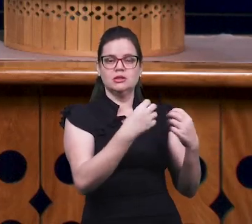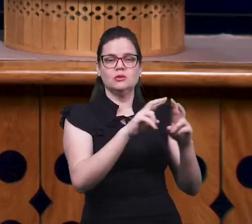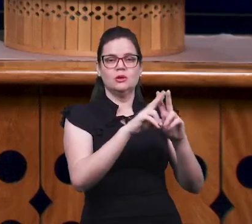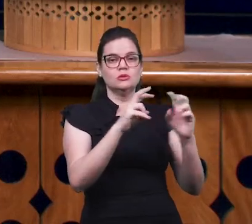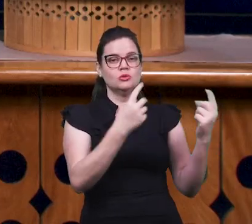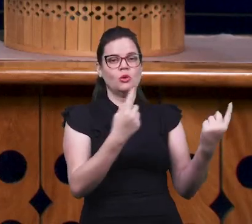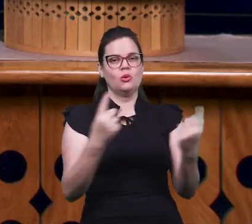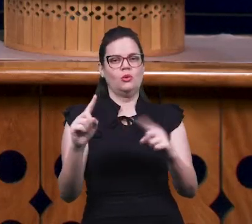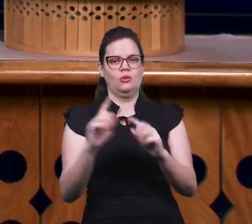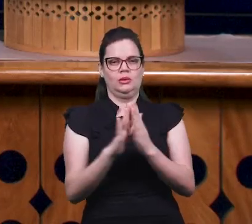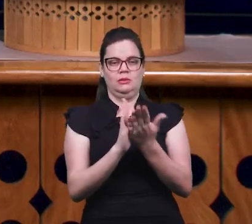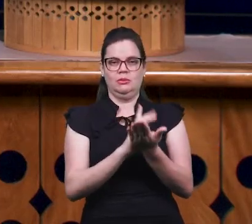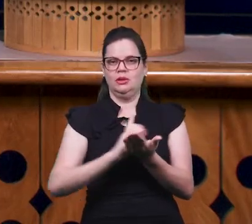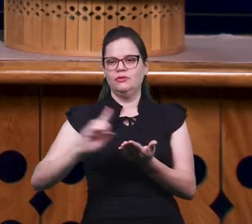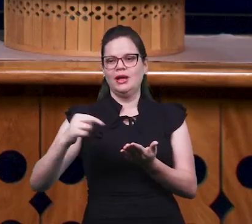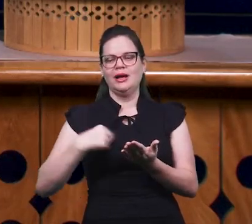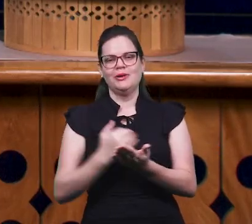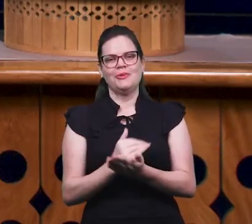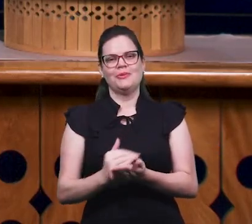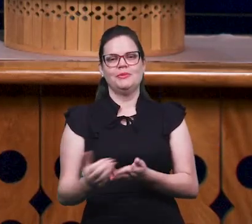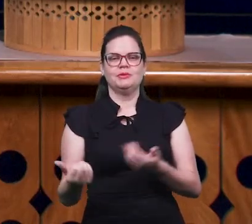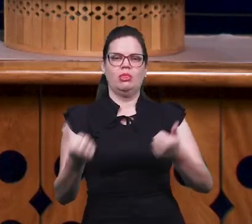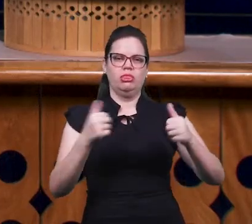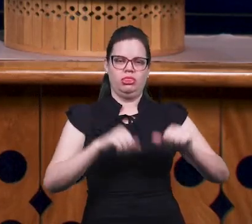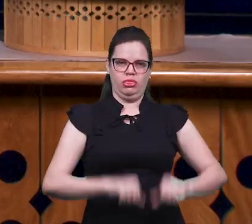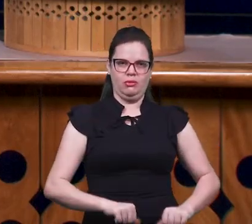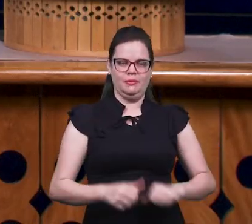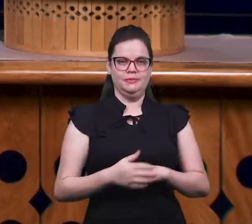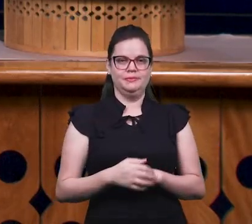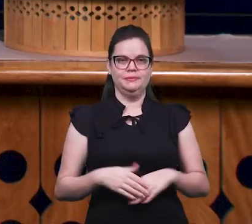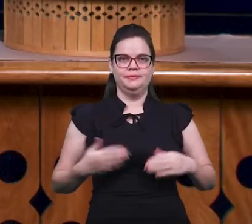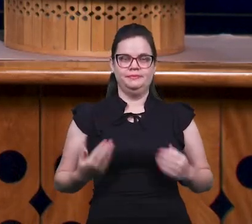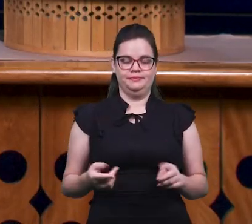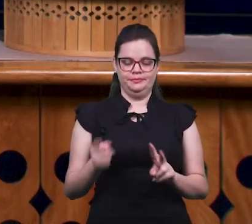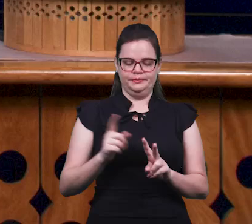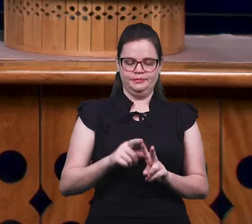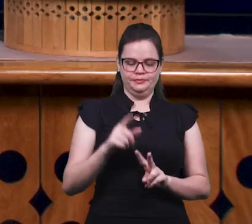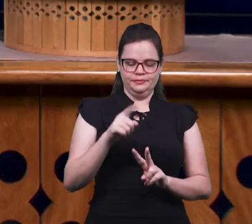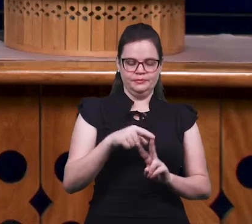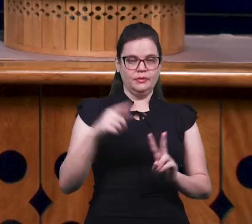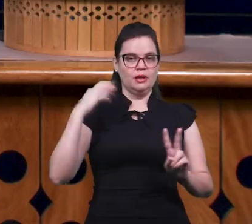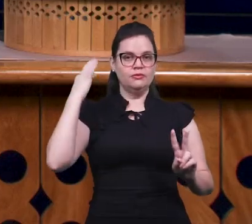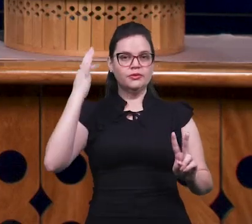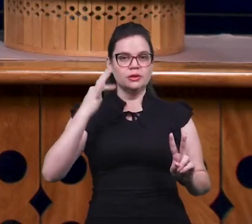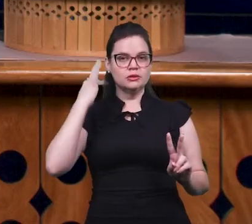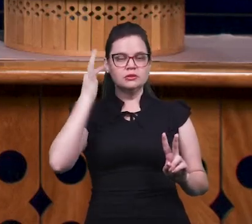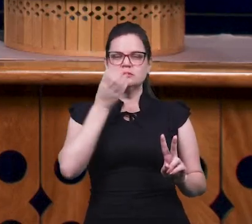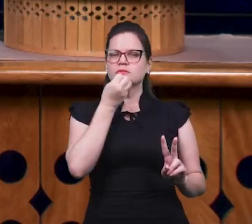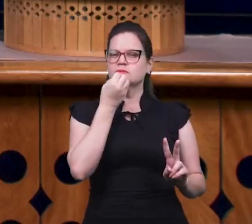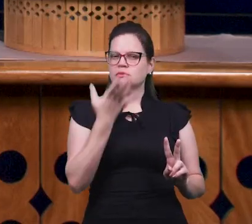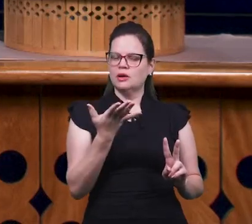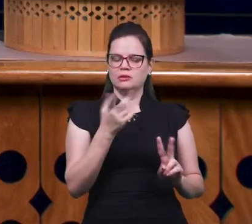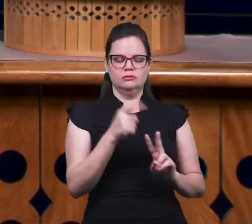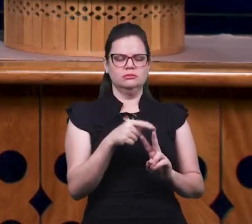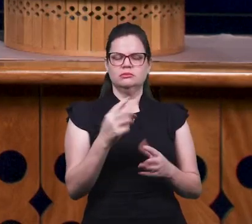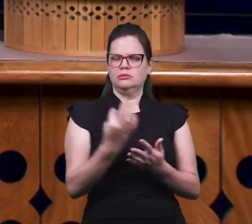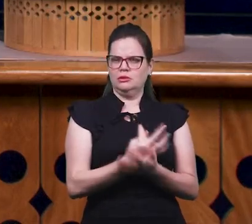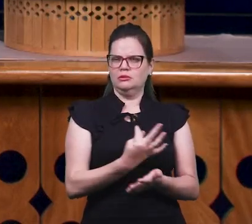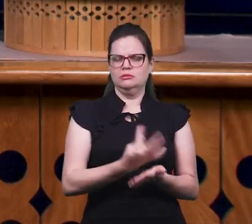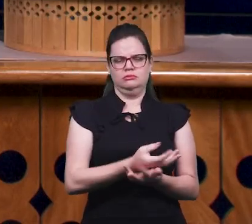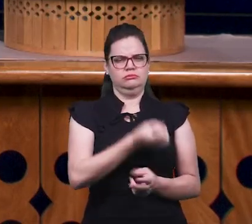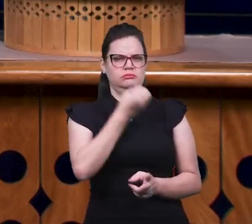filosofia, podemos dizer assim, elas não têm culpa. A filosofia é algo muito bom, nós sempre falamos, mas a filosofia,